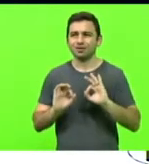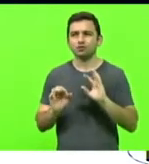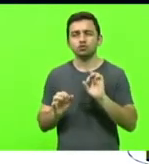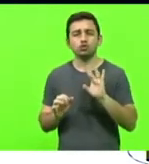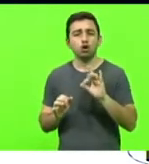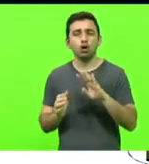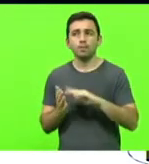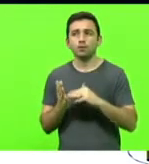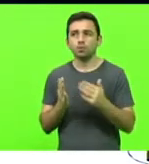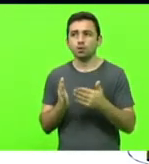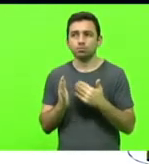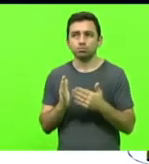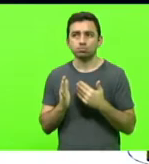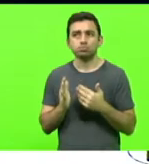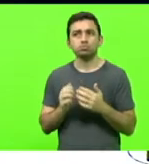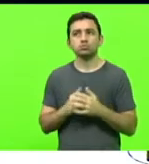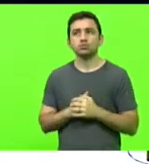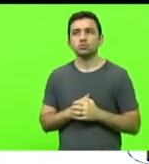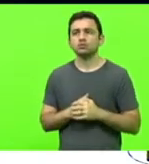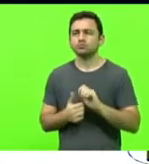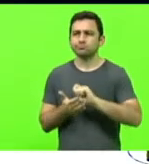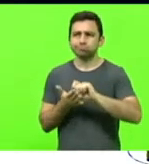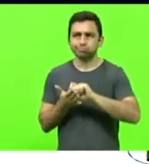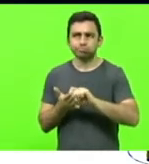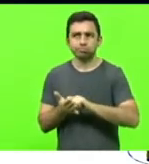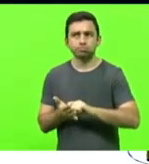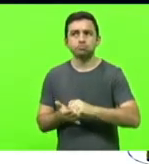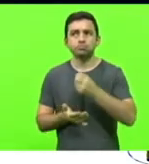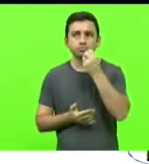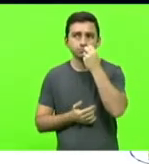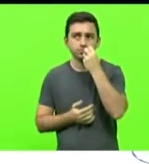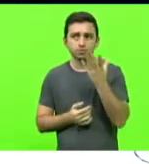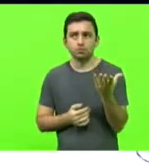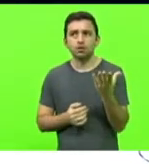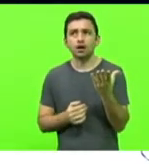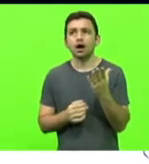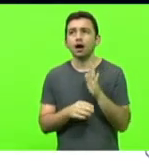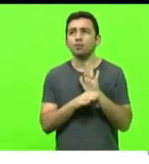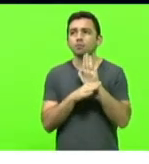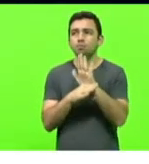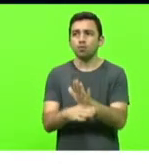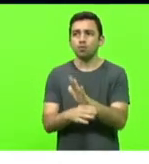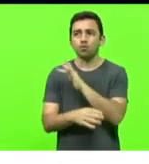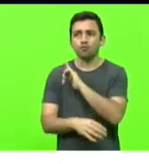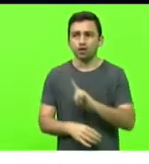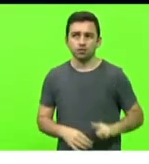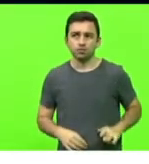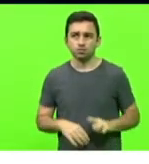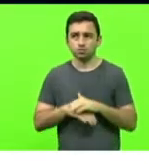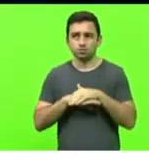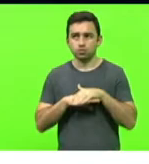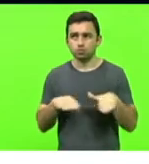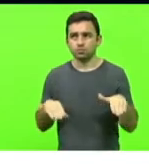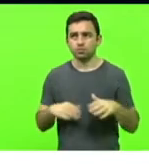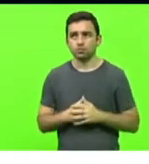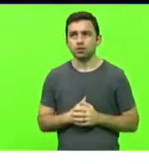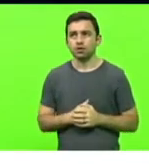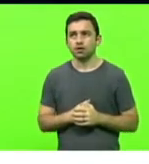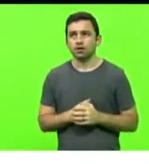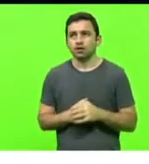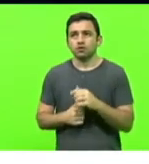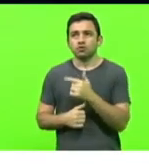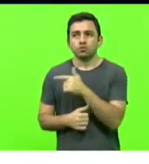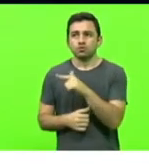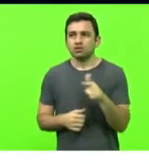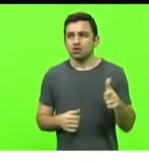procedimento muito bem redigido, que auxilia o governo. Só isso. Só auxilia o governo. Não transmite